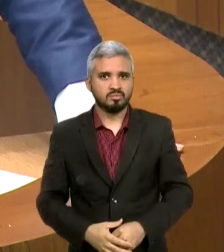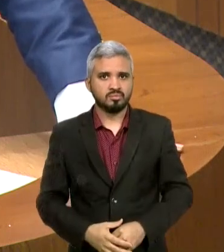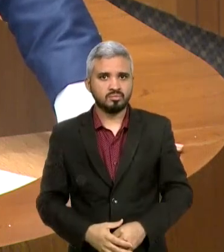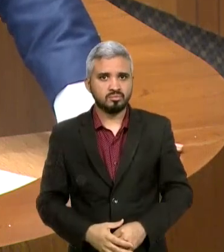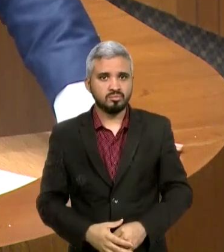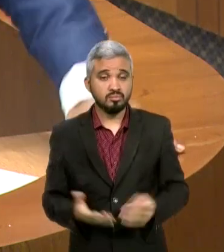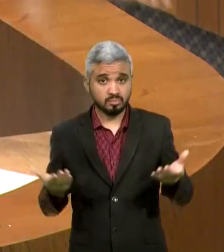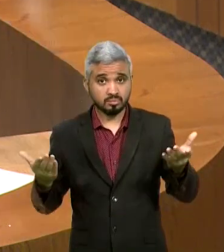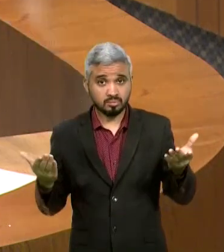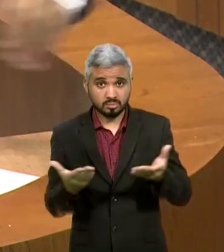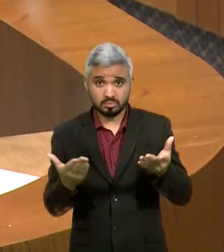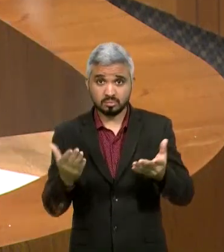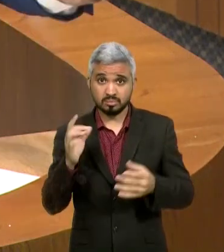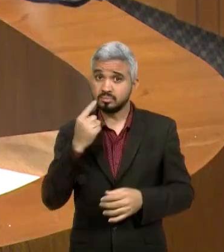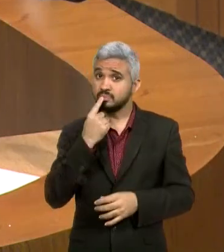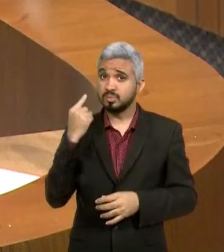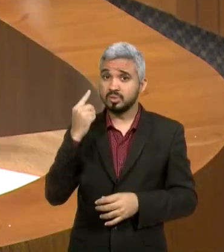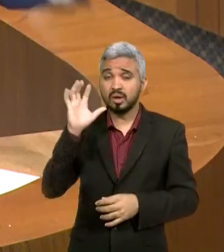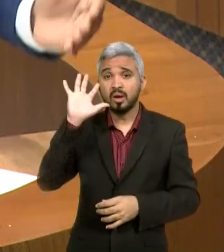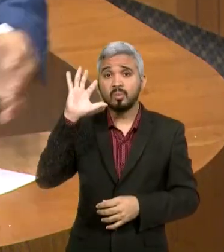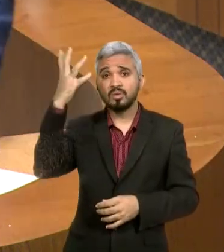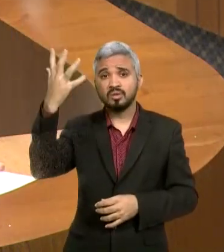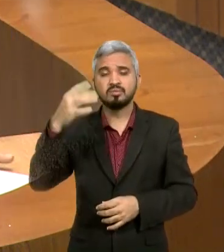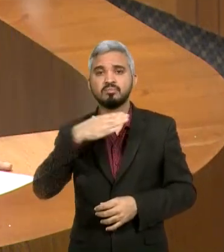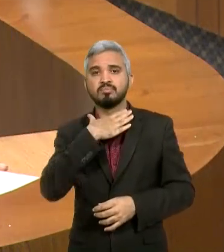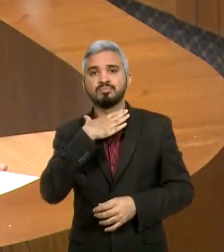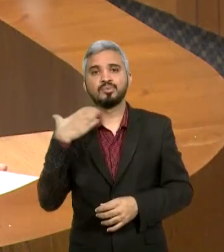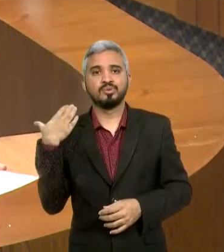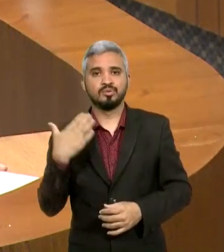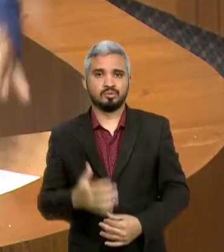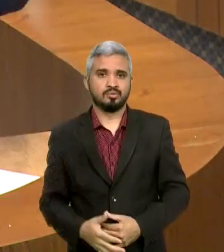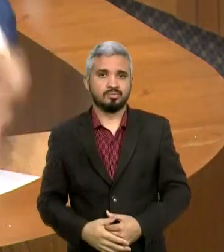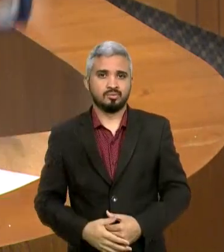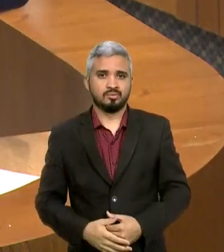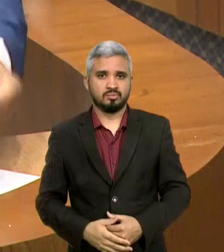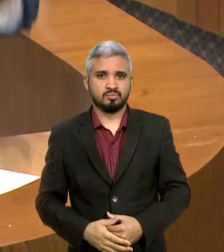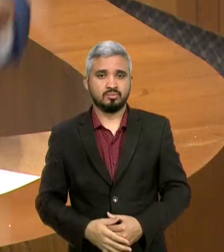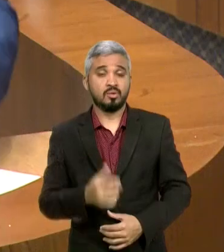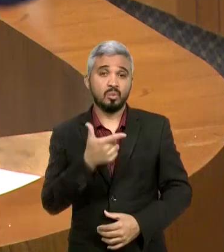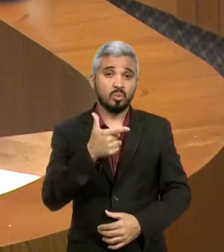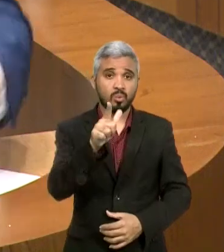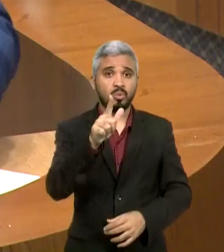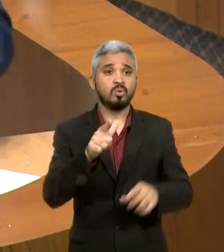inclusive com vítima fatal, e a outra hospitalizada.